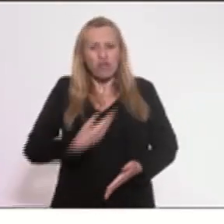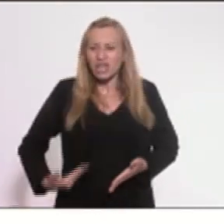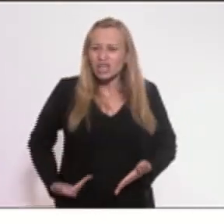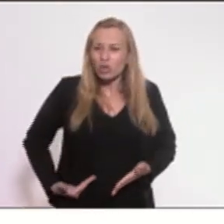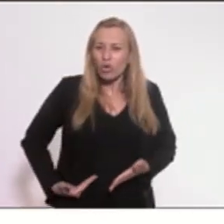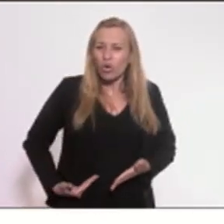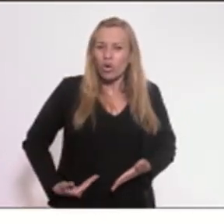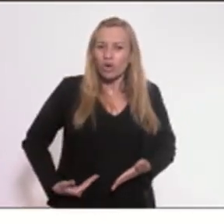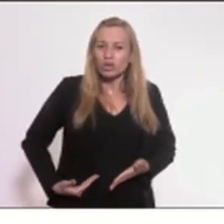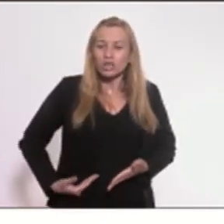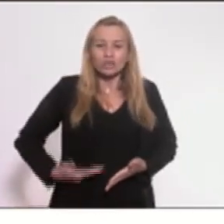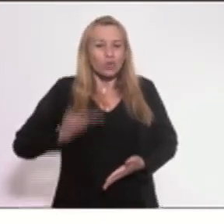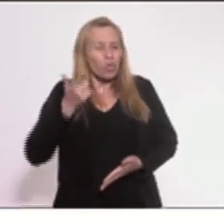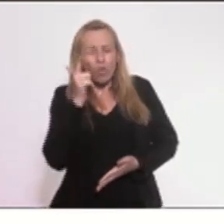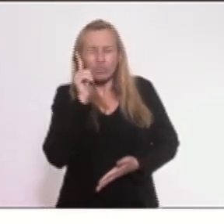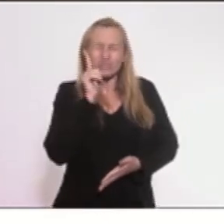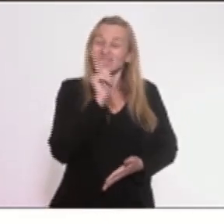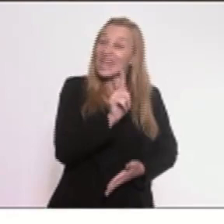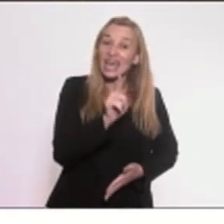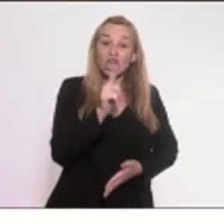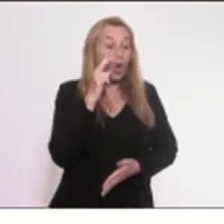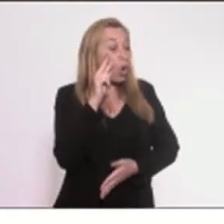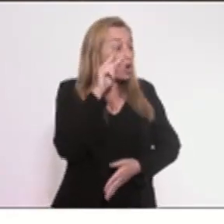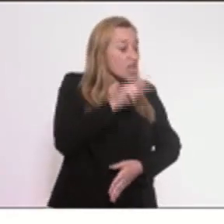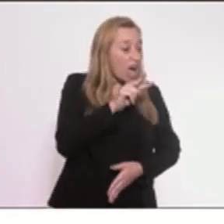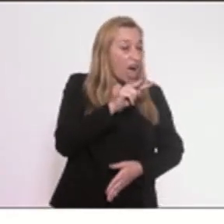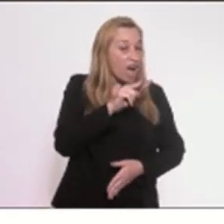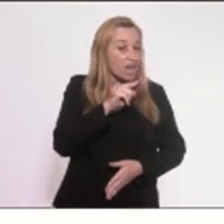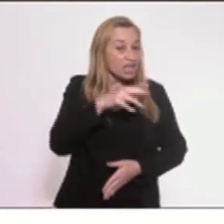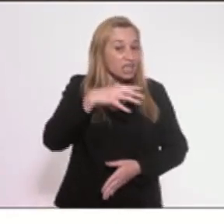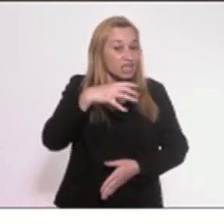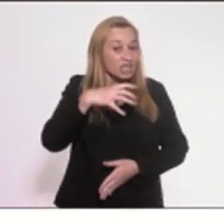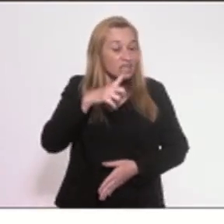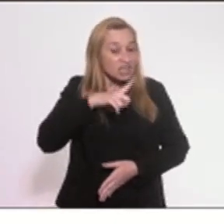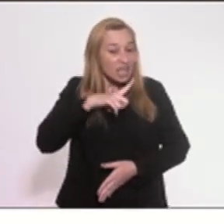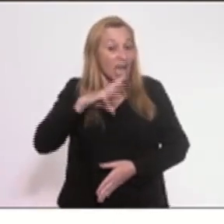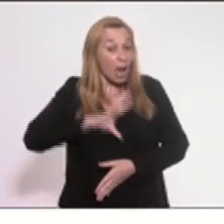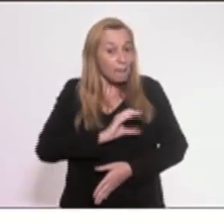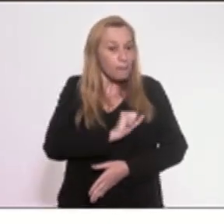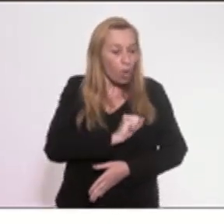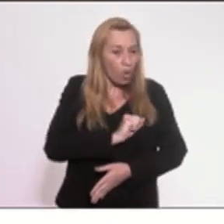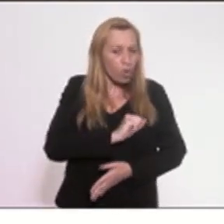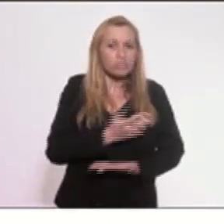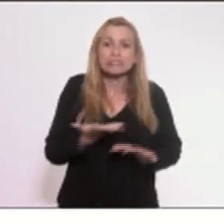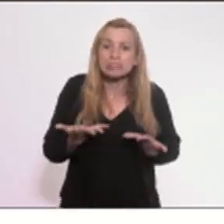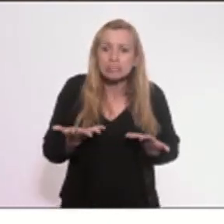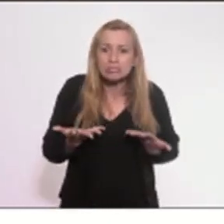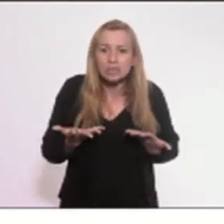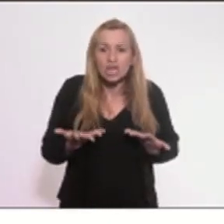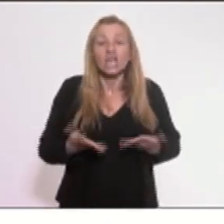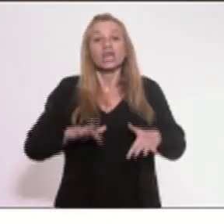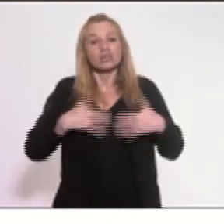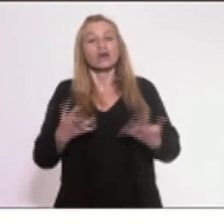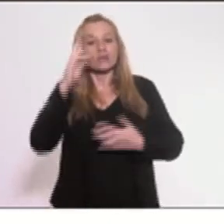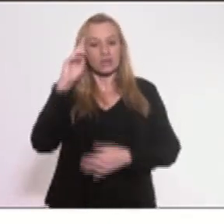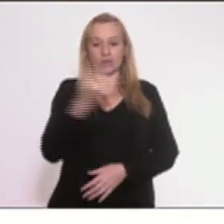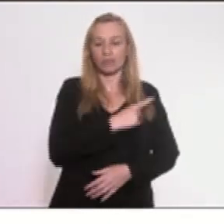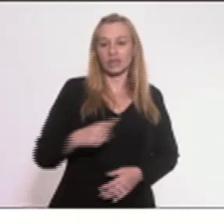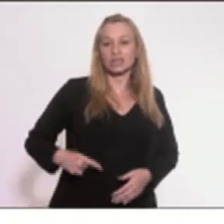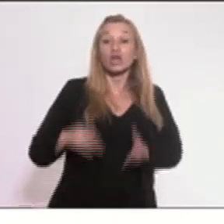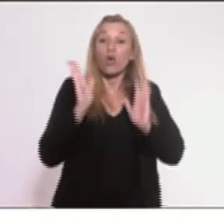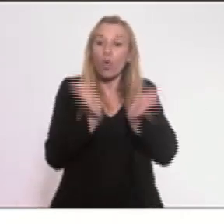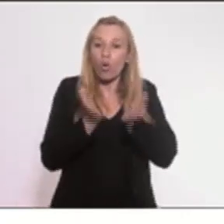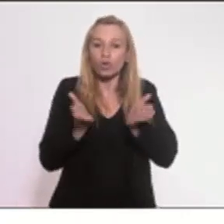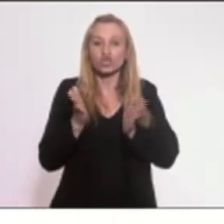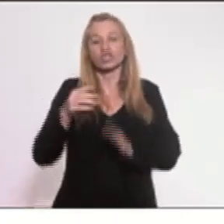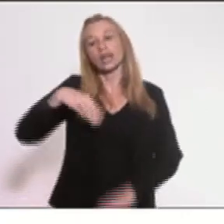não consegue olhar por essas vidas que são ceifadas? Então, senhora presidente, hoje, na Maré